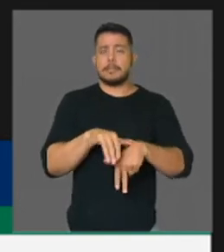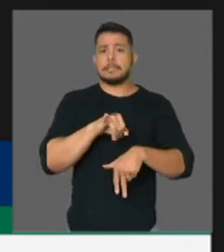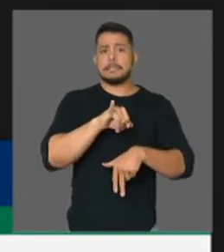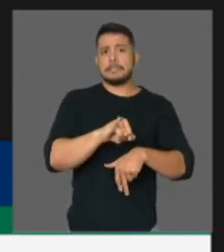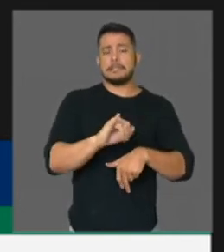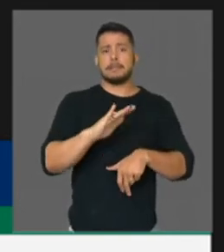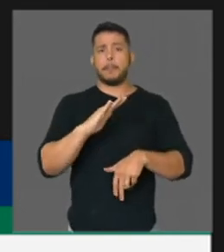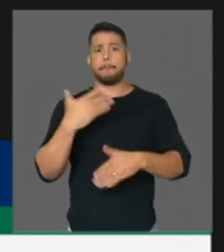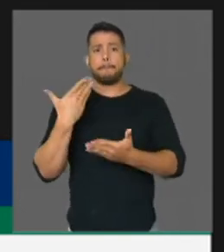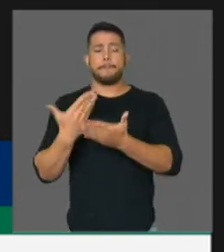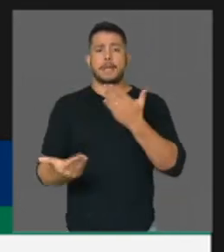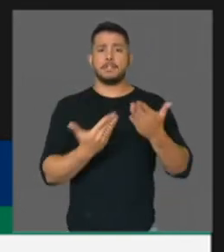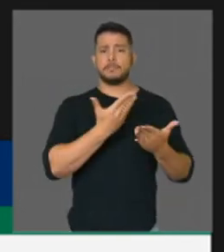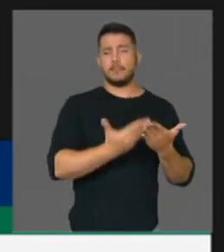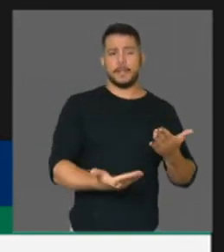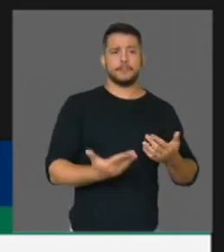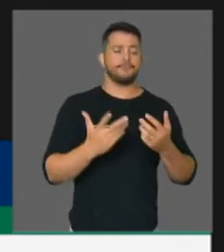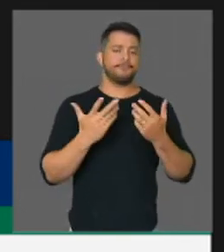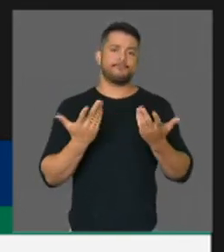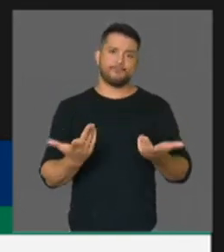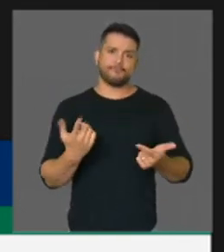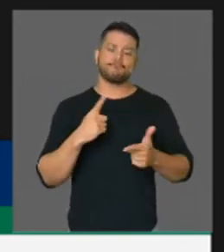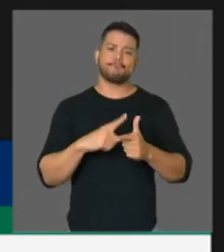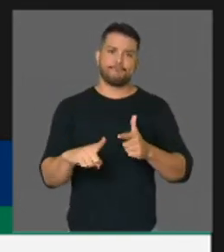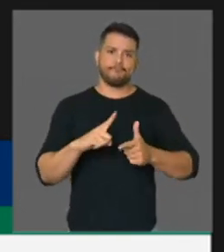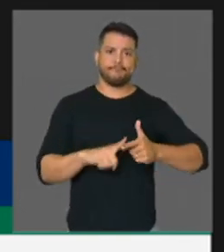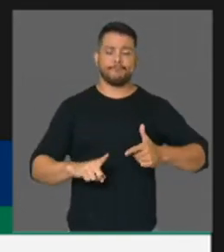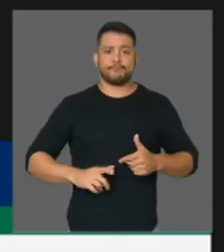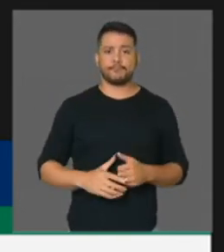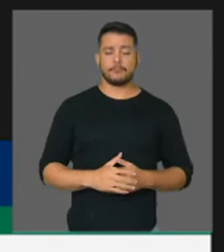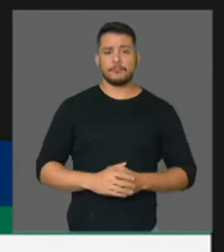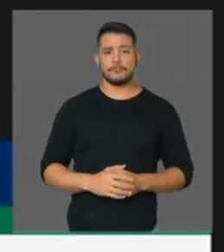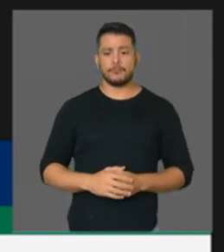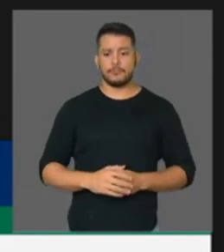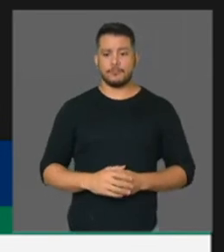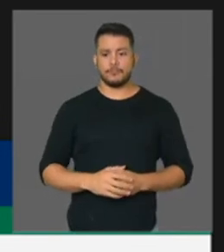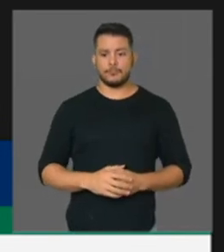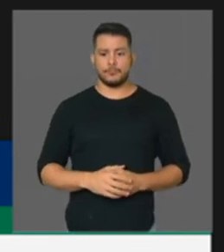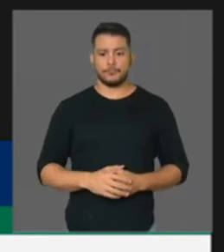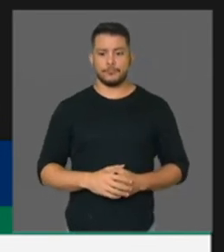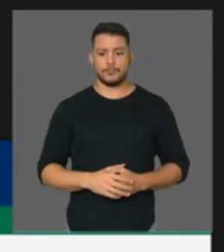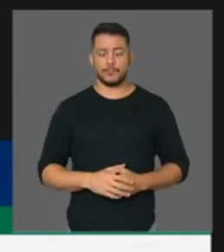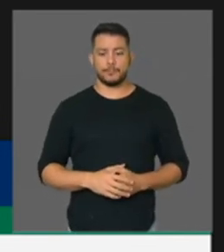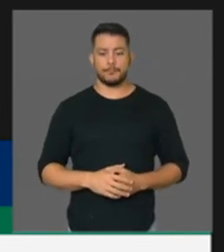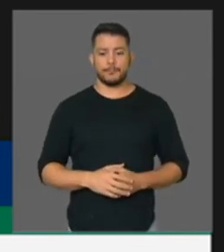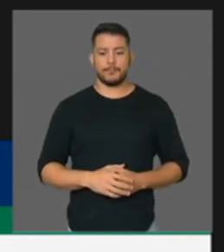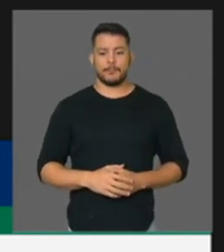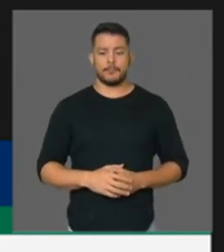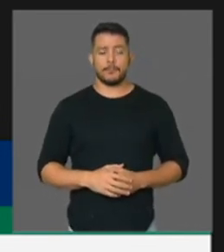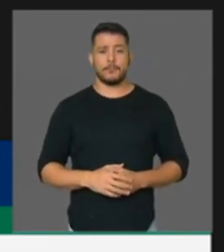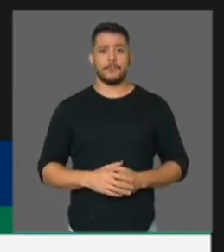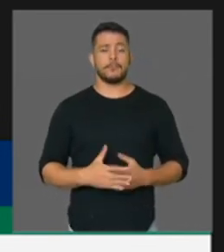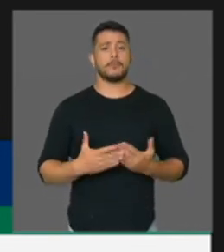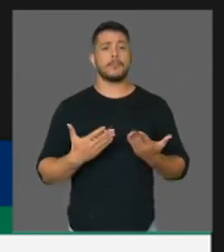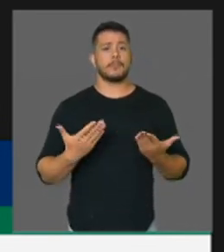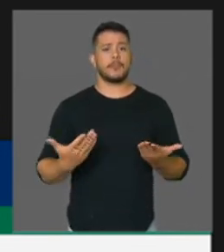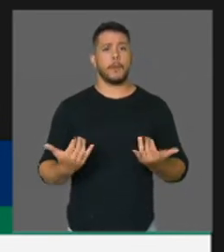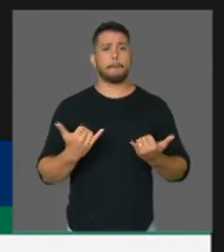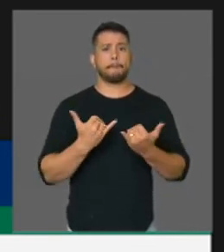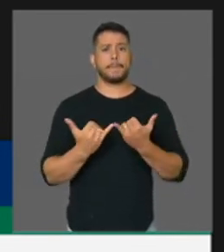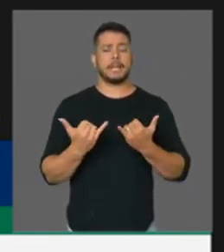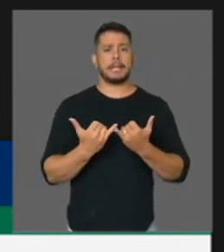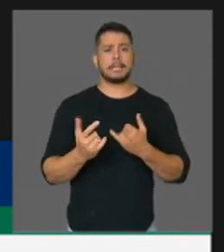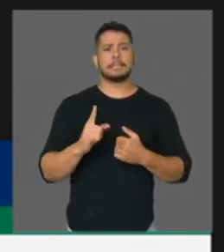outro morre também, e para um sobreviver, o outro tem que estar vivo também. Criar assim uma espécie de